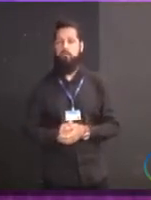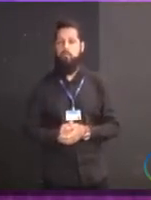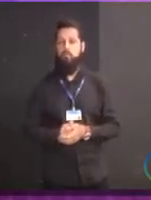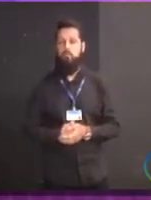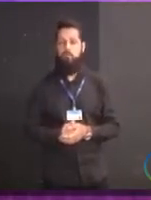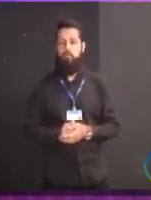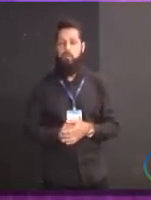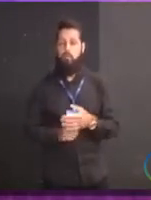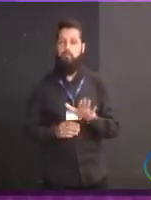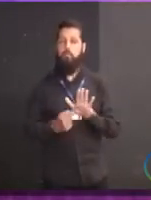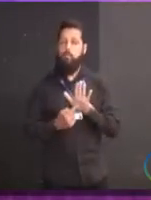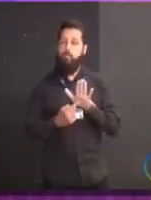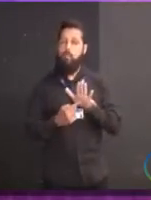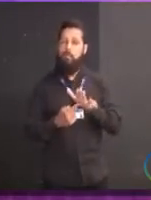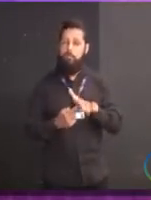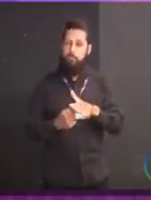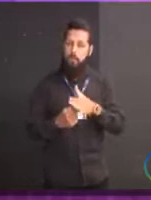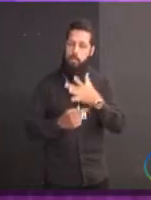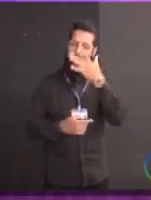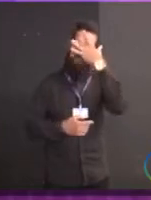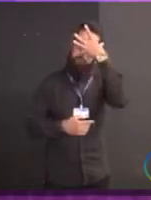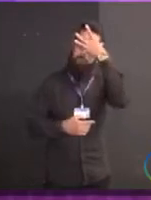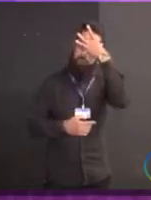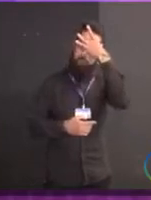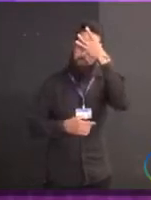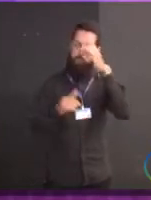Chico Xavier com a palavra.